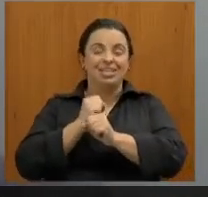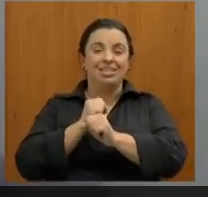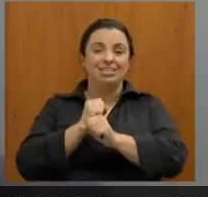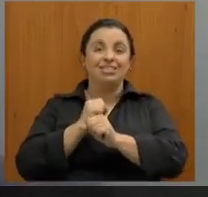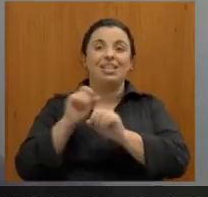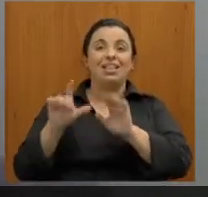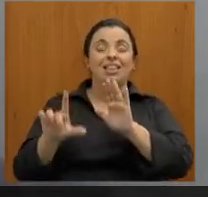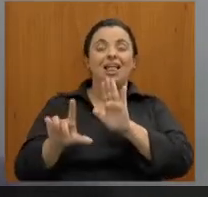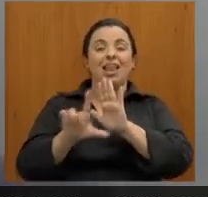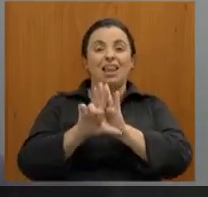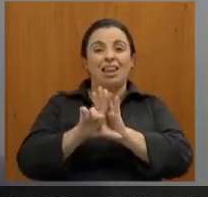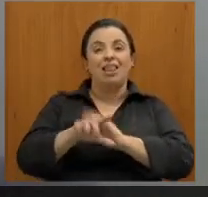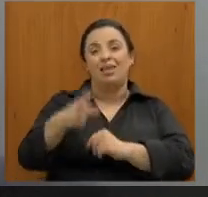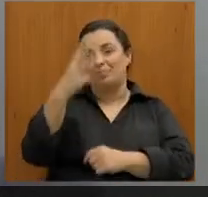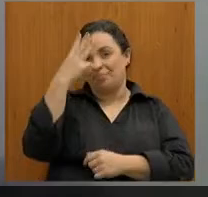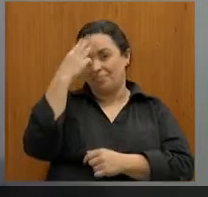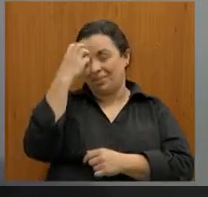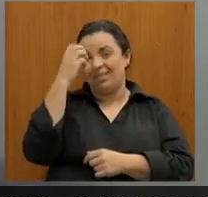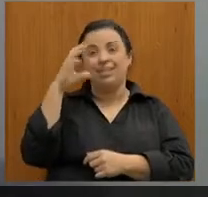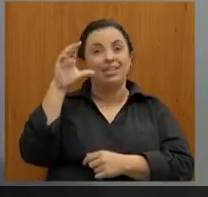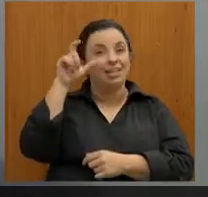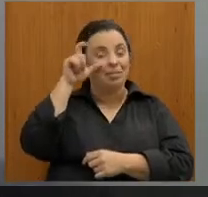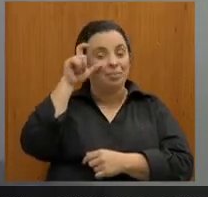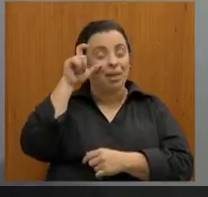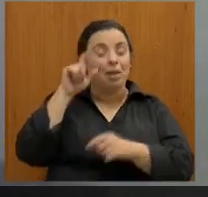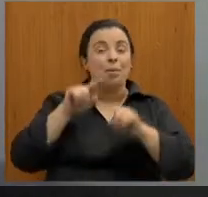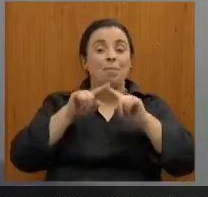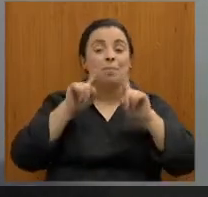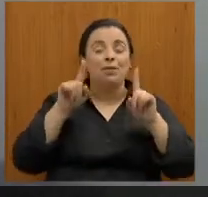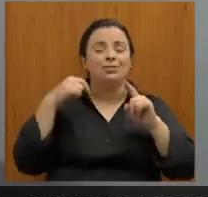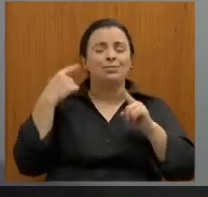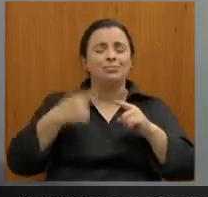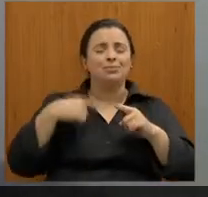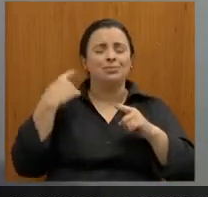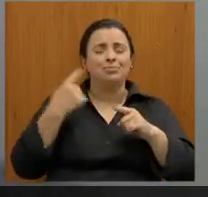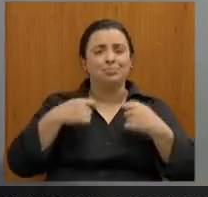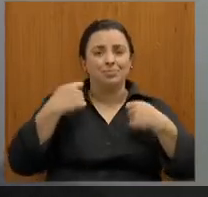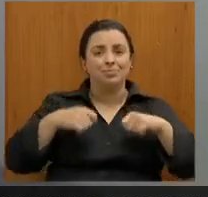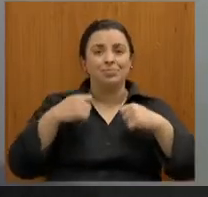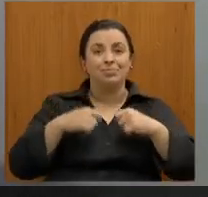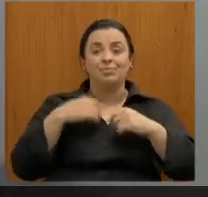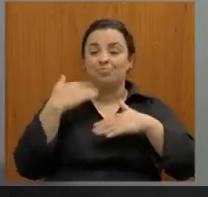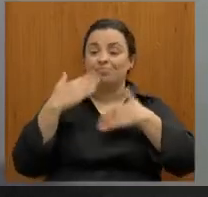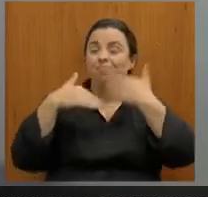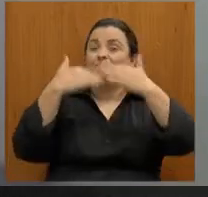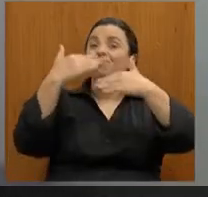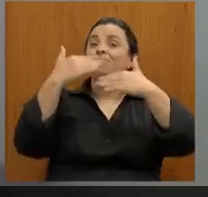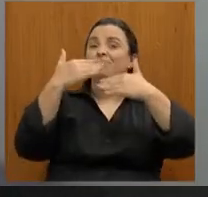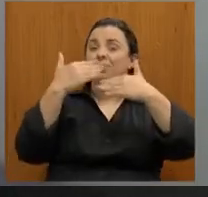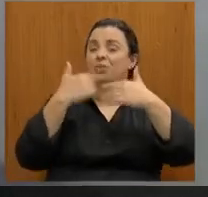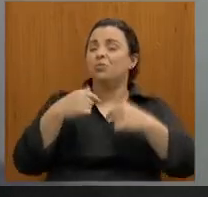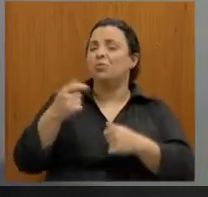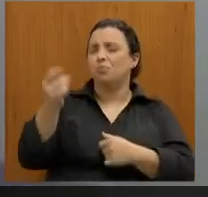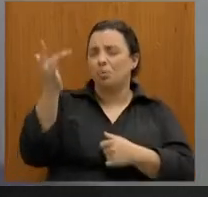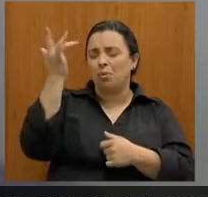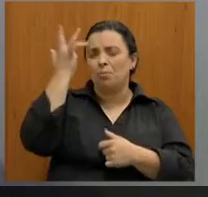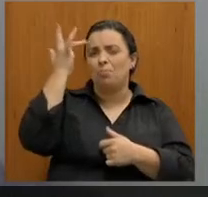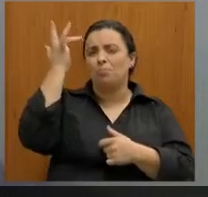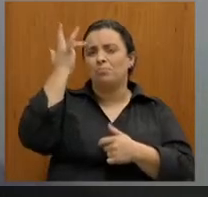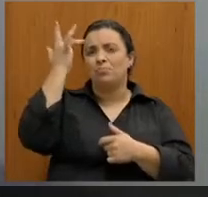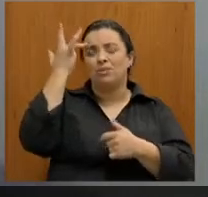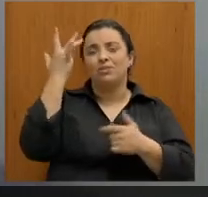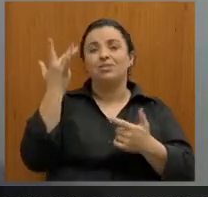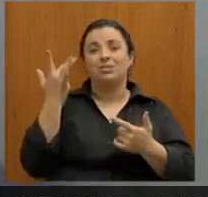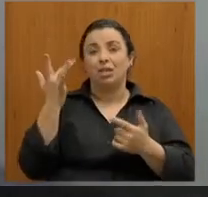mas que devemos avançar com a maturidade como todas as palestrantes e as pessoas